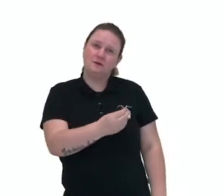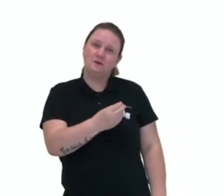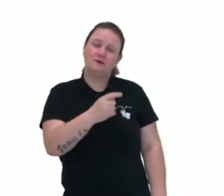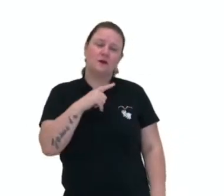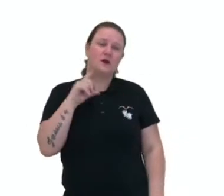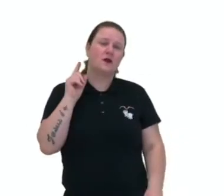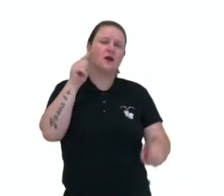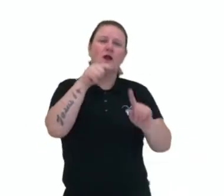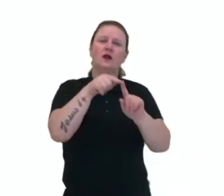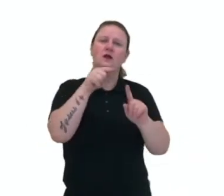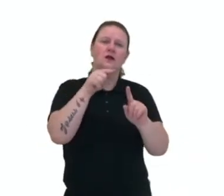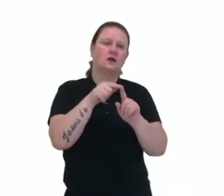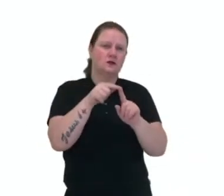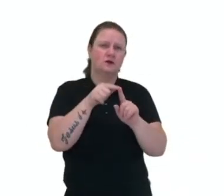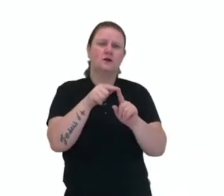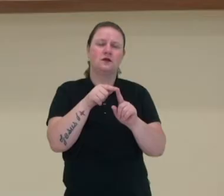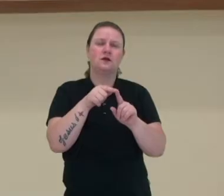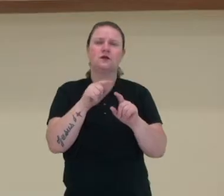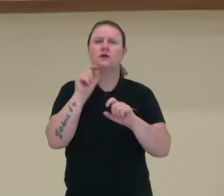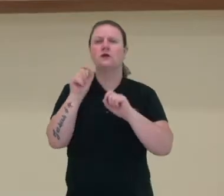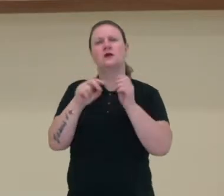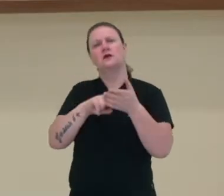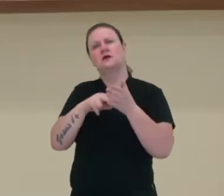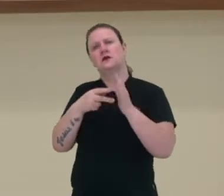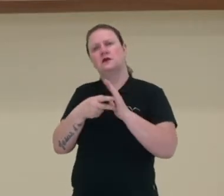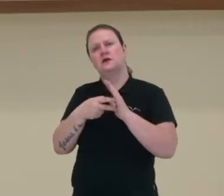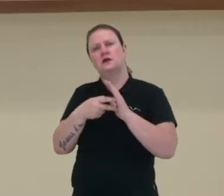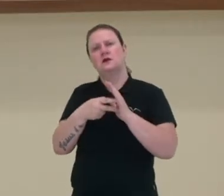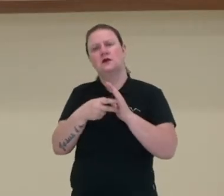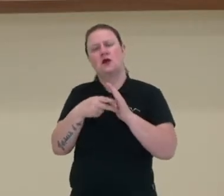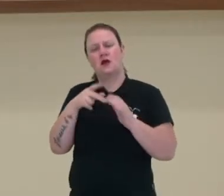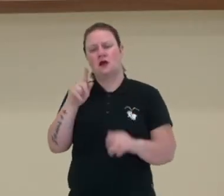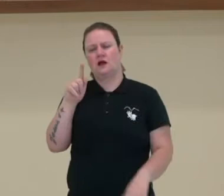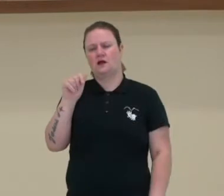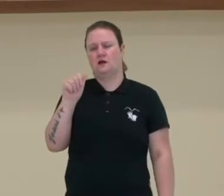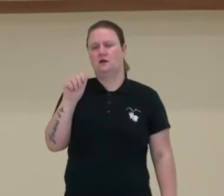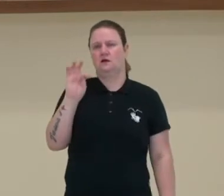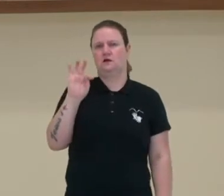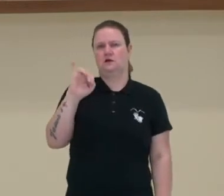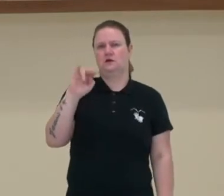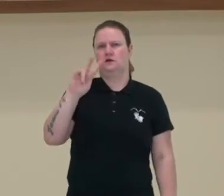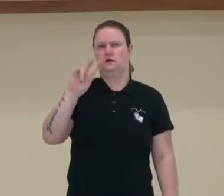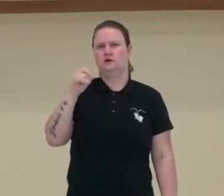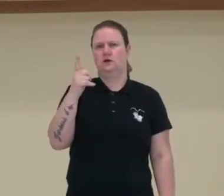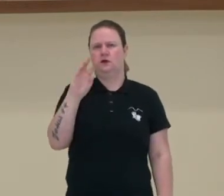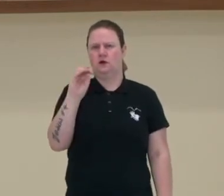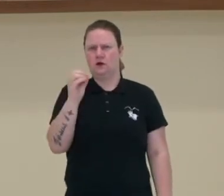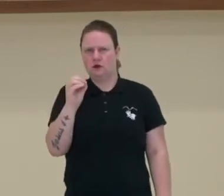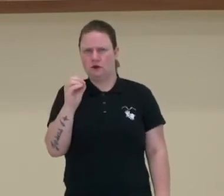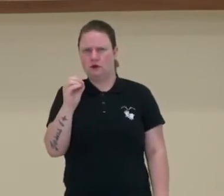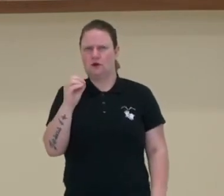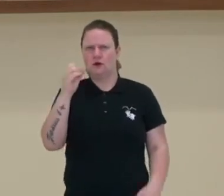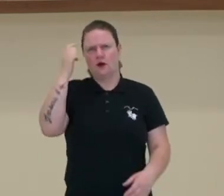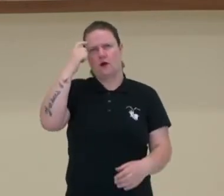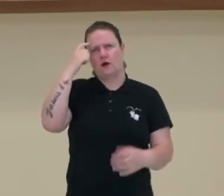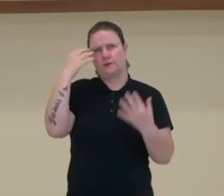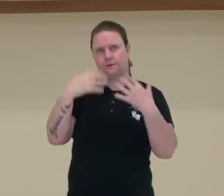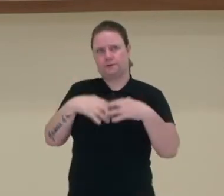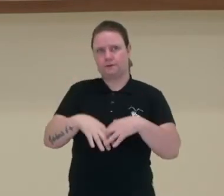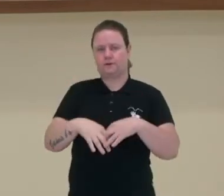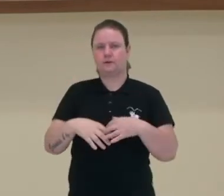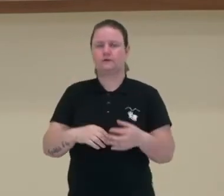desafio, desviando do gatilho. O que será que a palavra gatilho quer dizer aqui? Reflete um pouquinho, será que ela está significando alguma